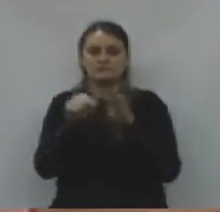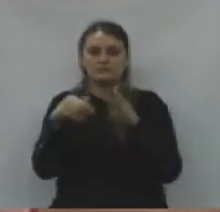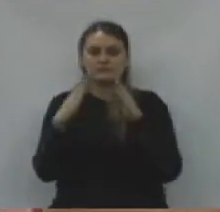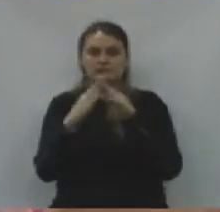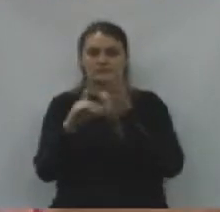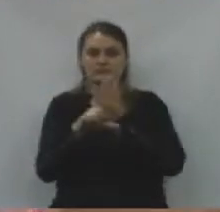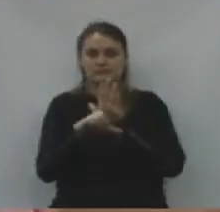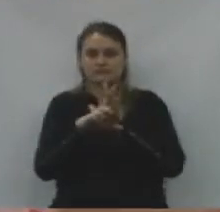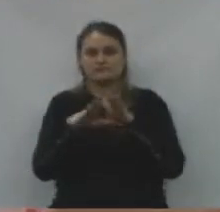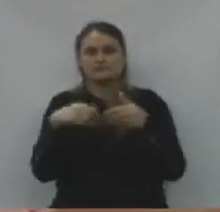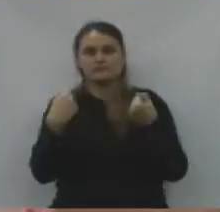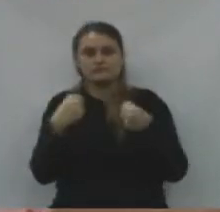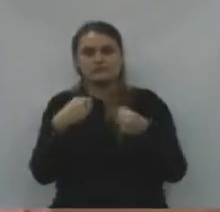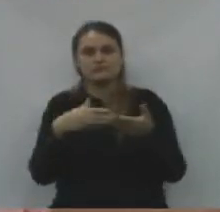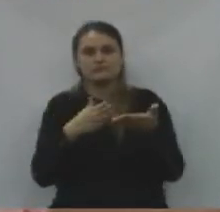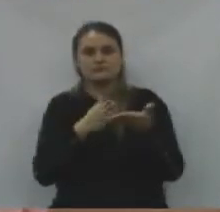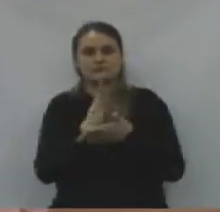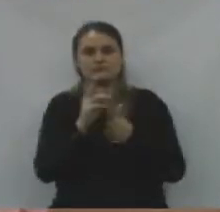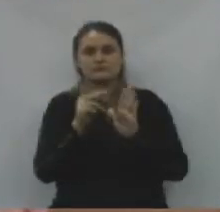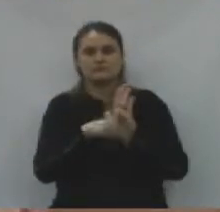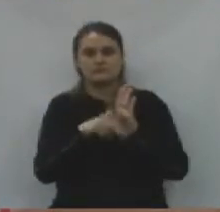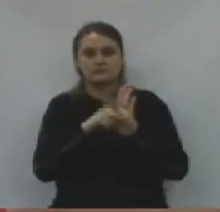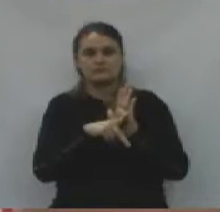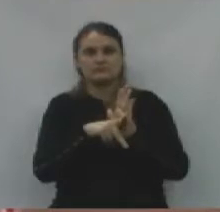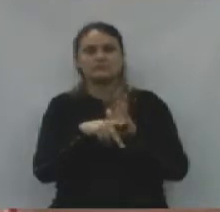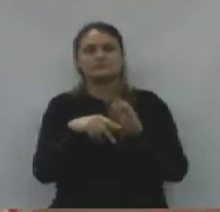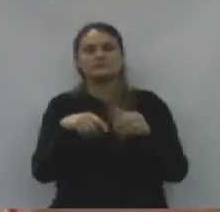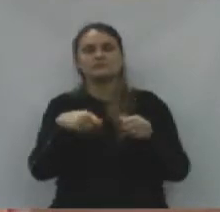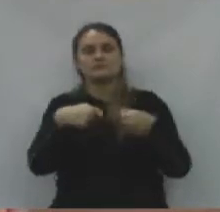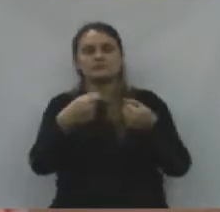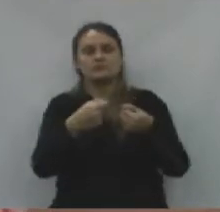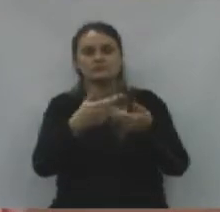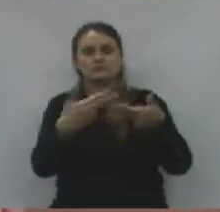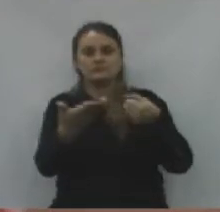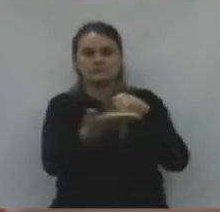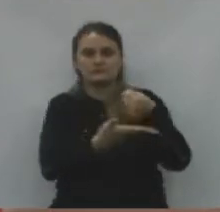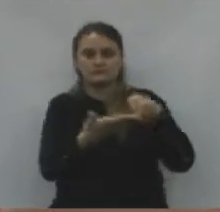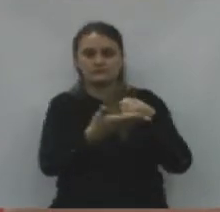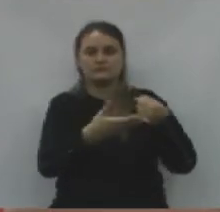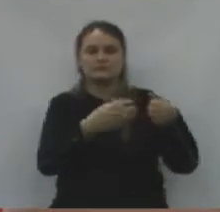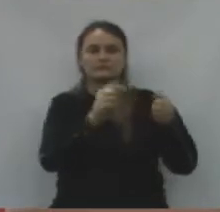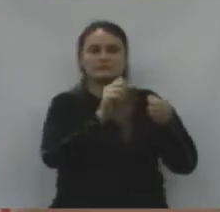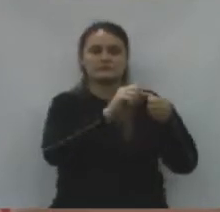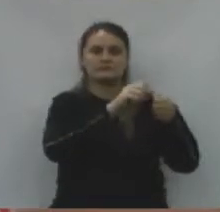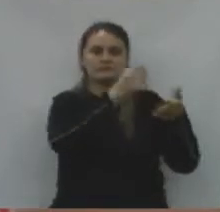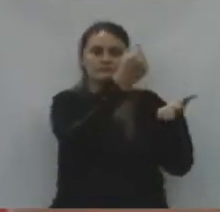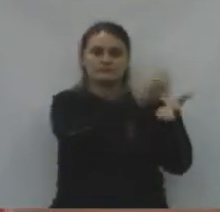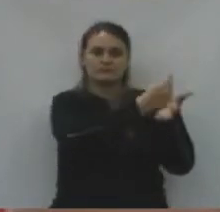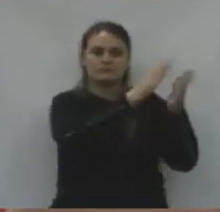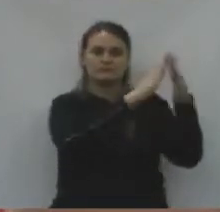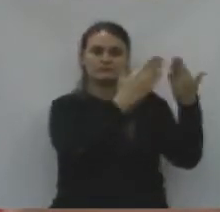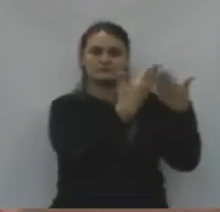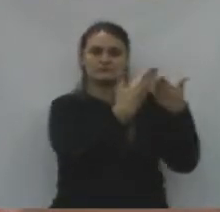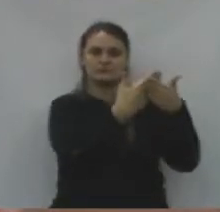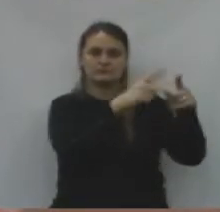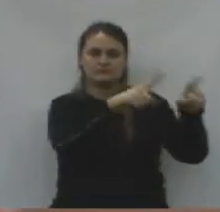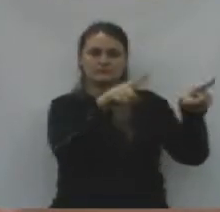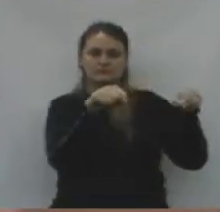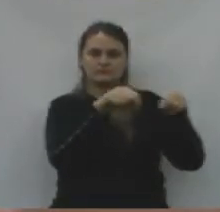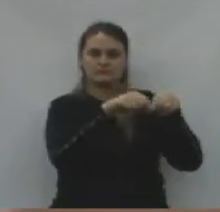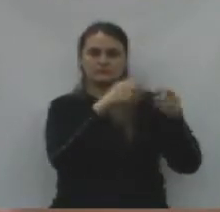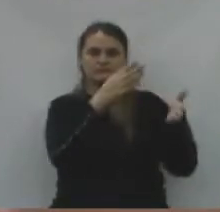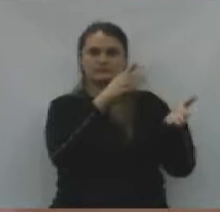casa de leis quando precisou aprovar um projeto para que dessem as condições da averbação das editoras e agora essas escolas